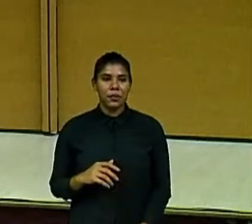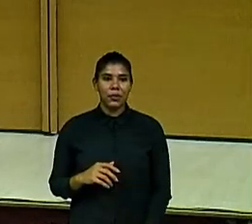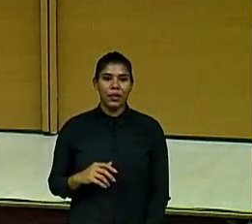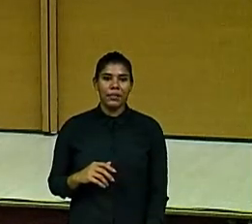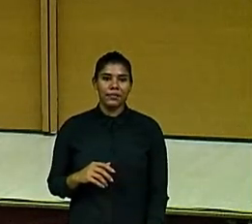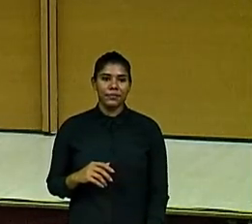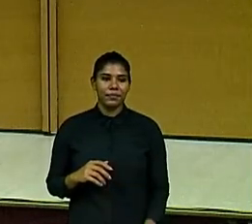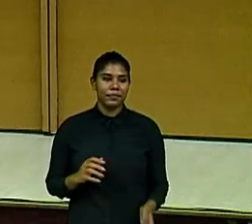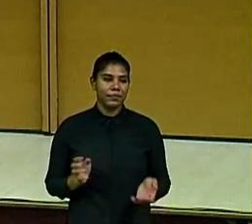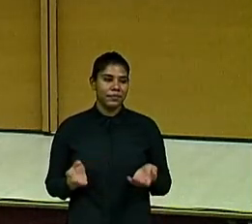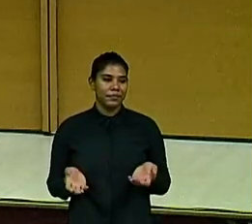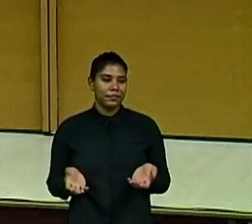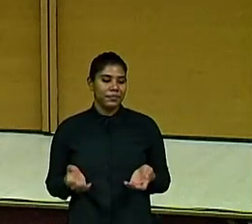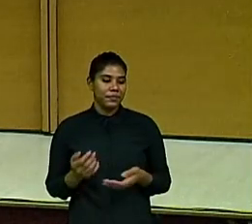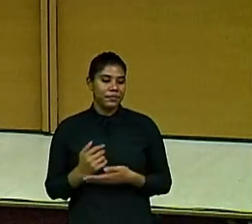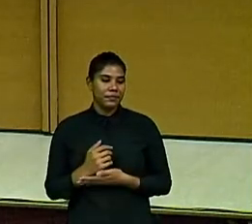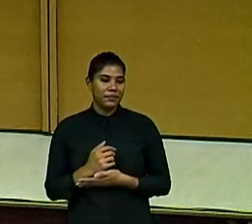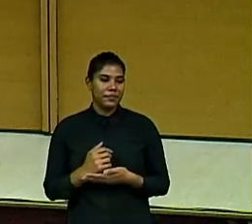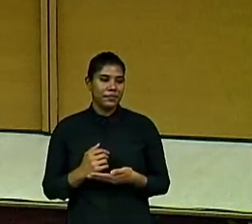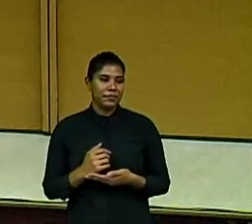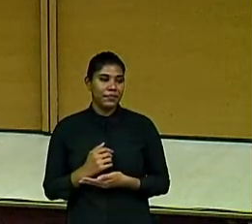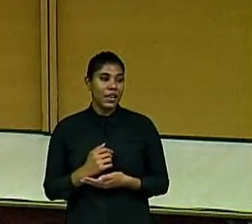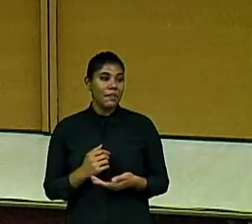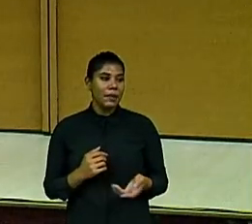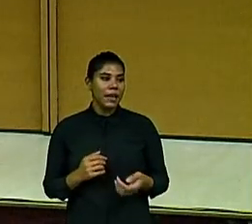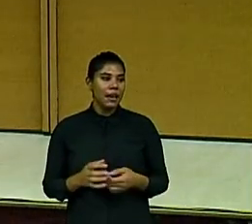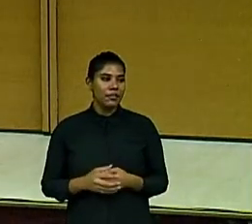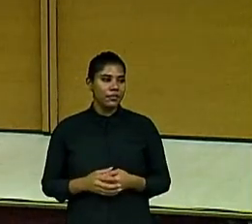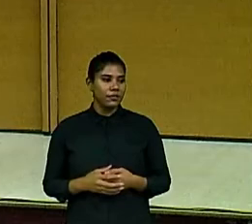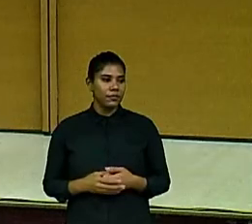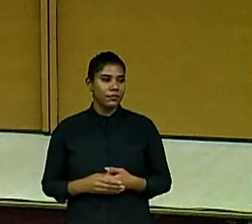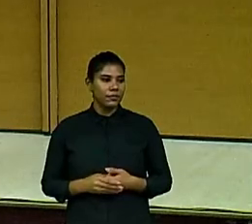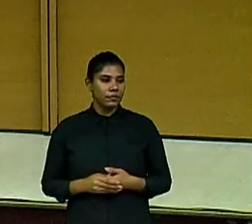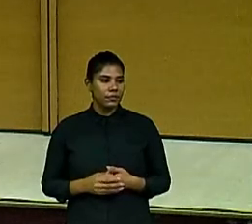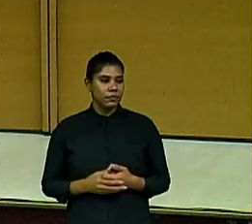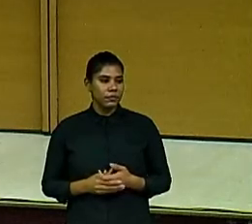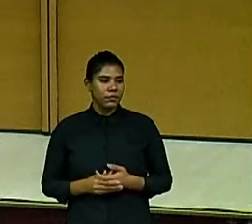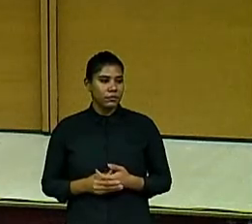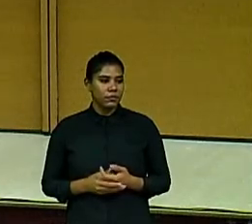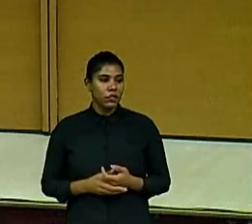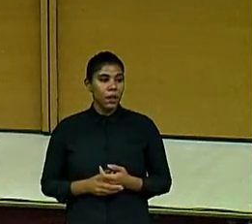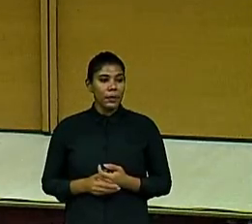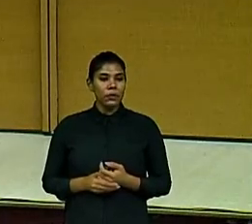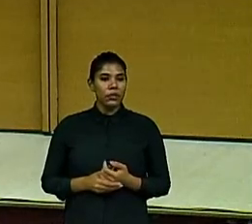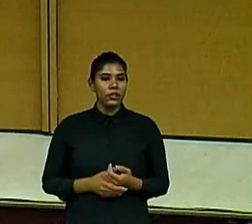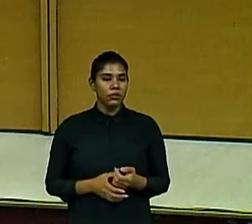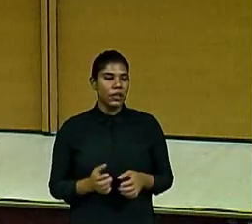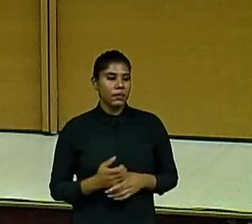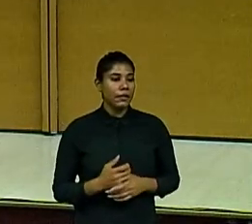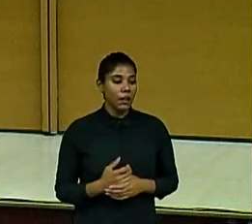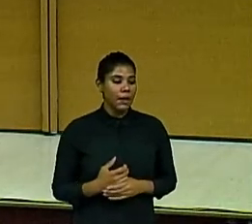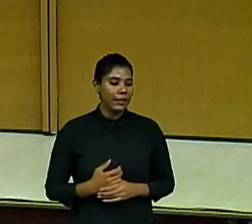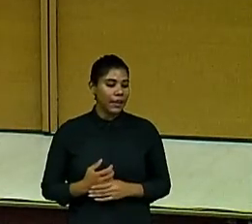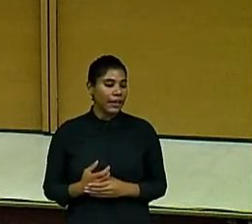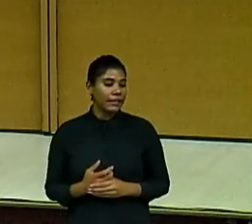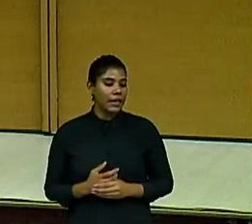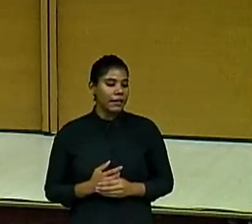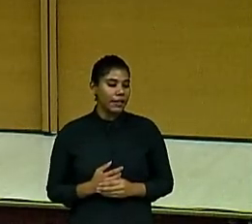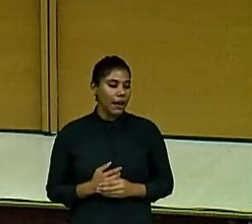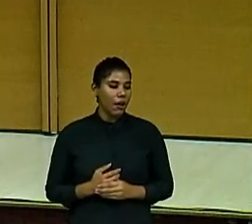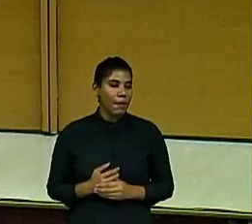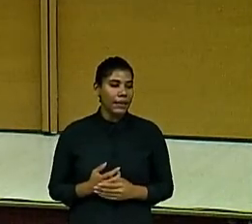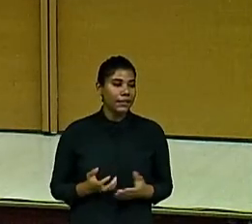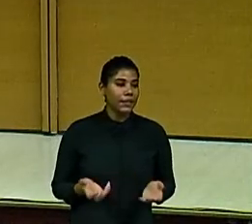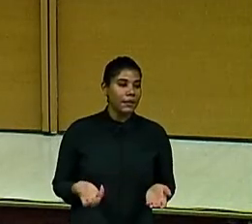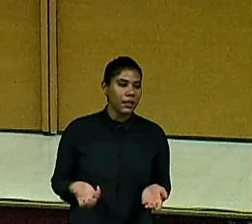eu falo idêntico quando eu falo em Dente Todo mundo lembra de quem do aedes aegypti